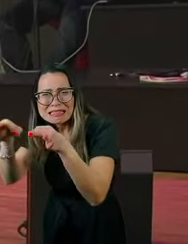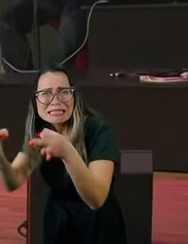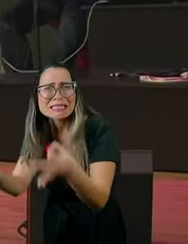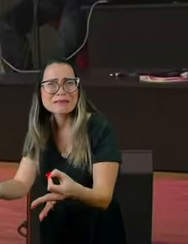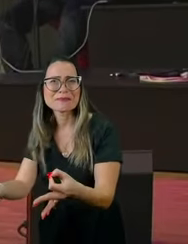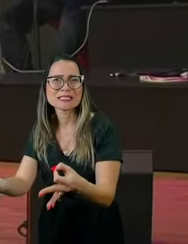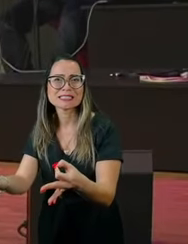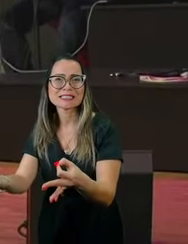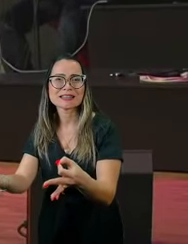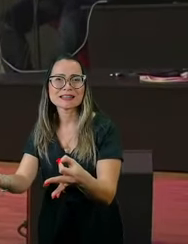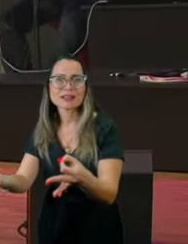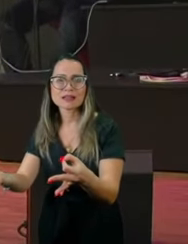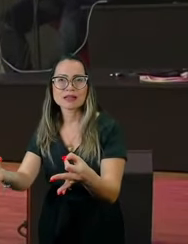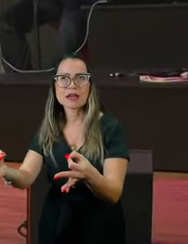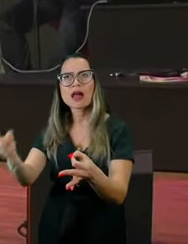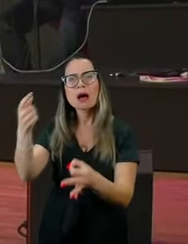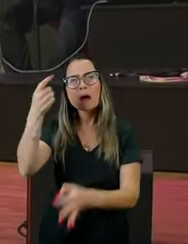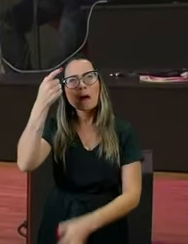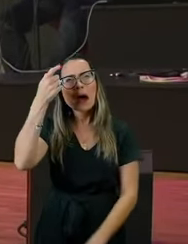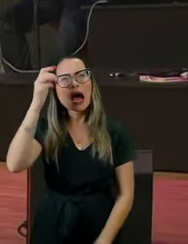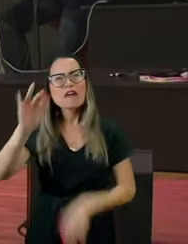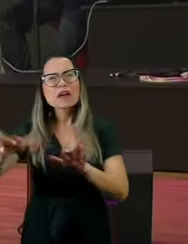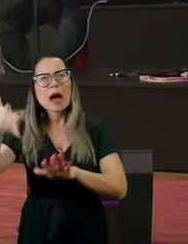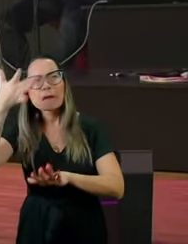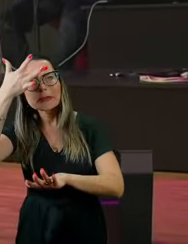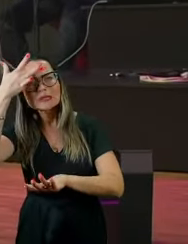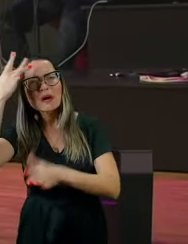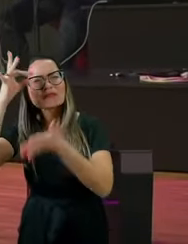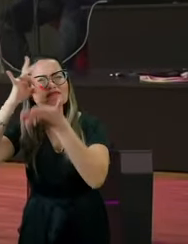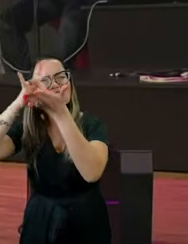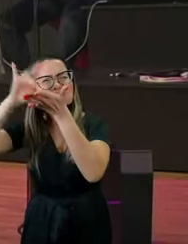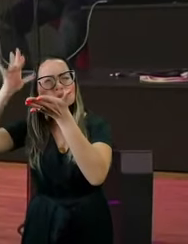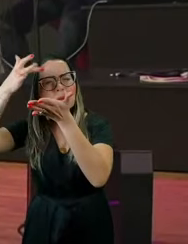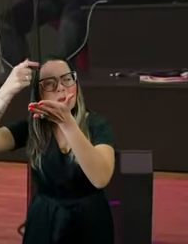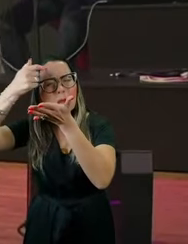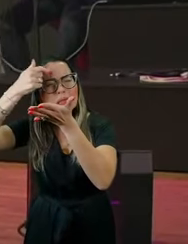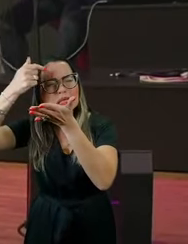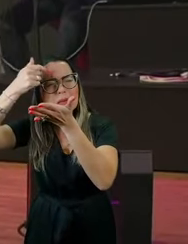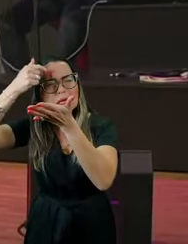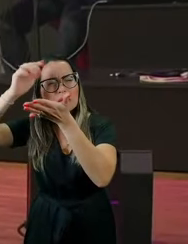É a Jael que vai pegar a estaca, vai pegar o Netflix e fincar no meio.